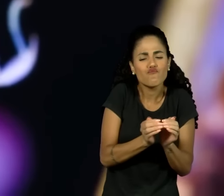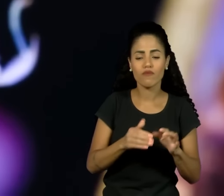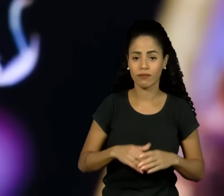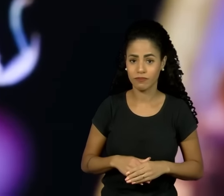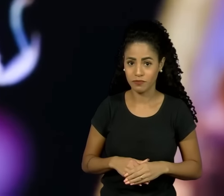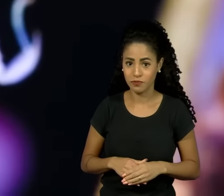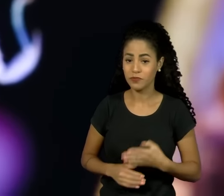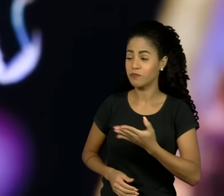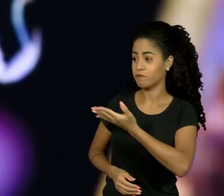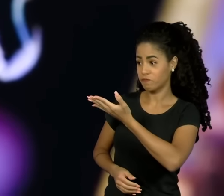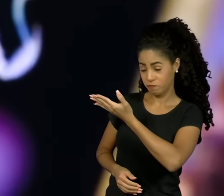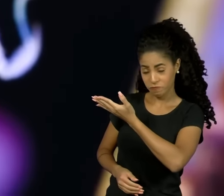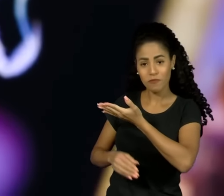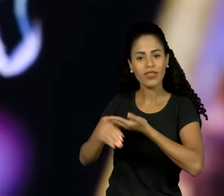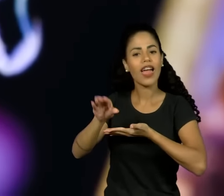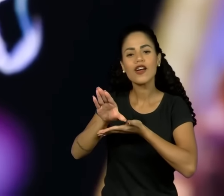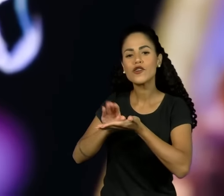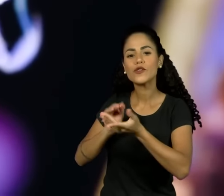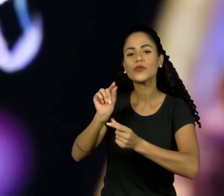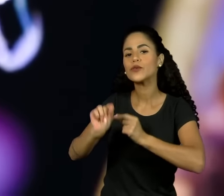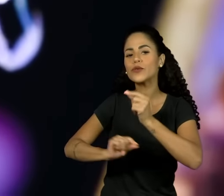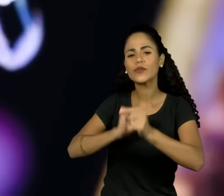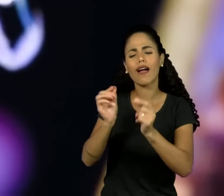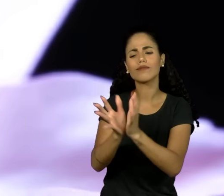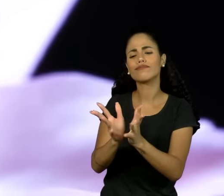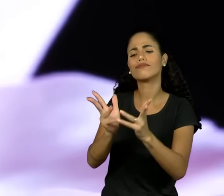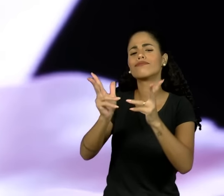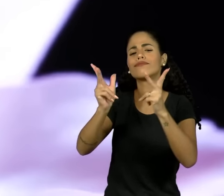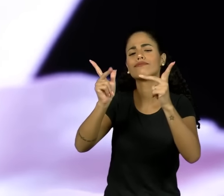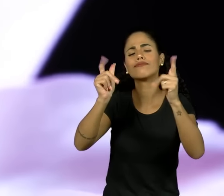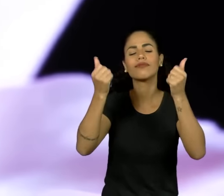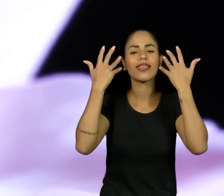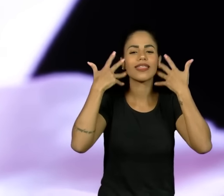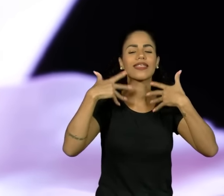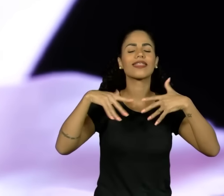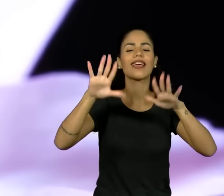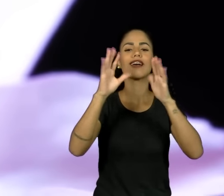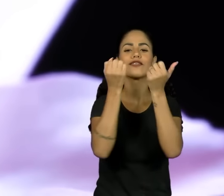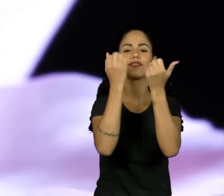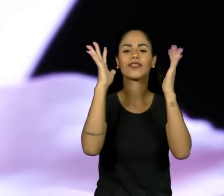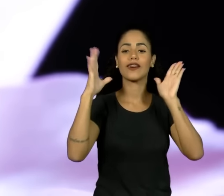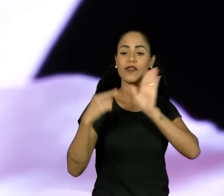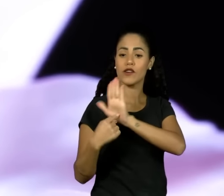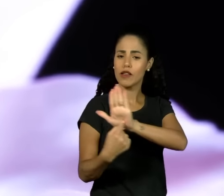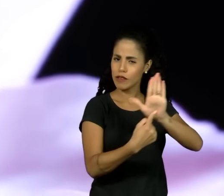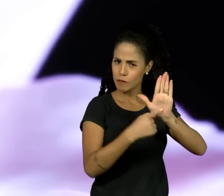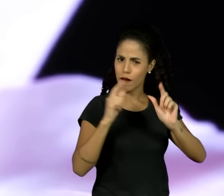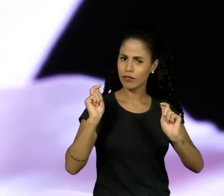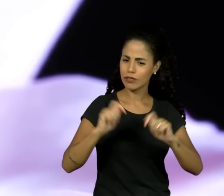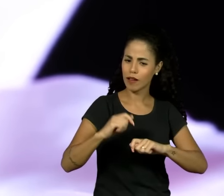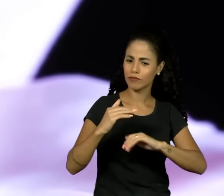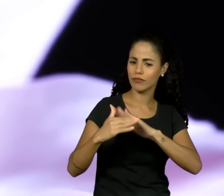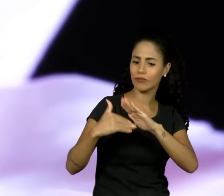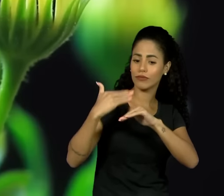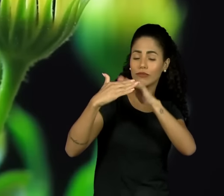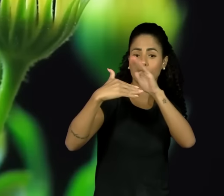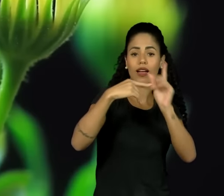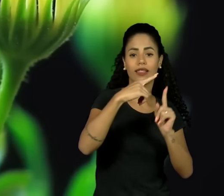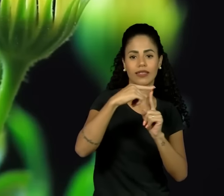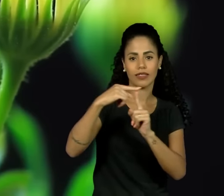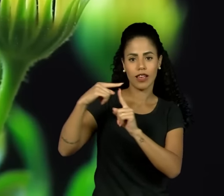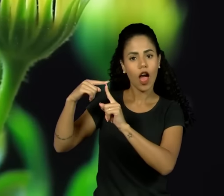Esse grande imitador é uma maravilha da natureza que mostra toda a sabedoria da evolução das espécies